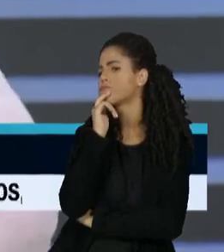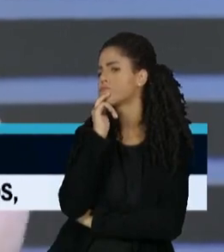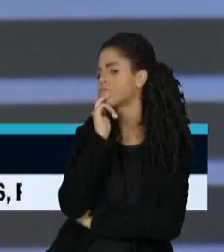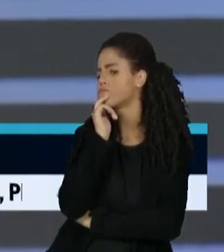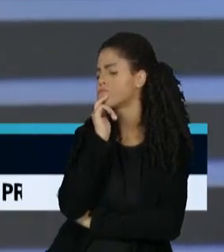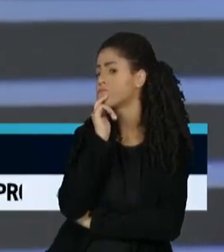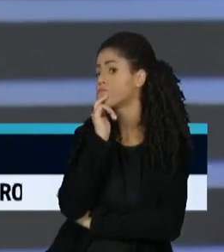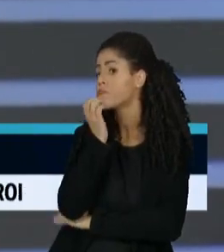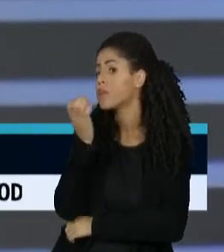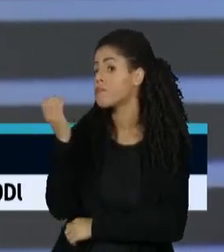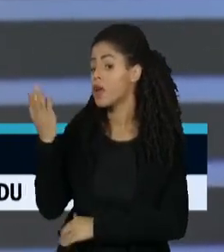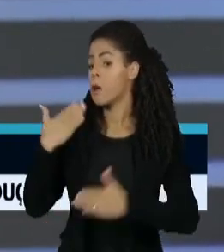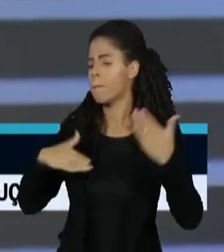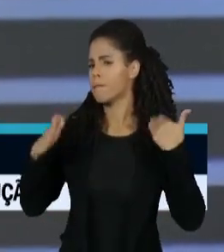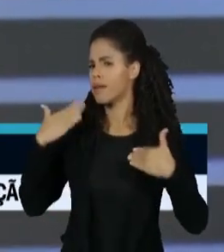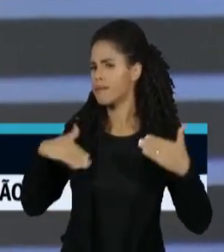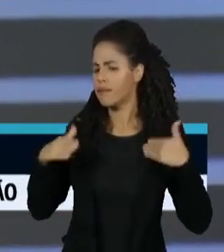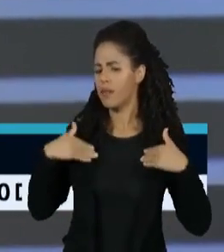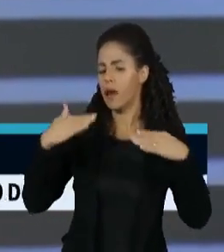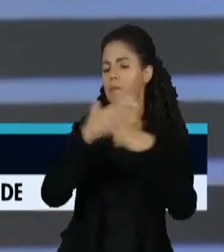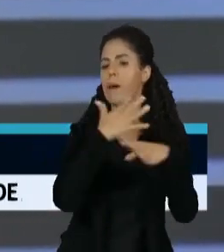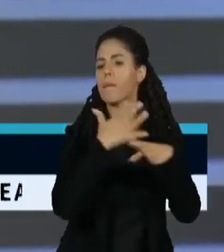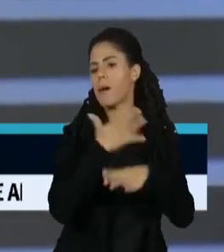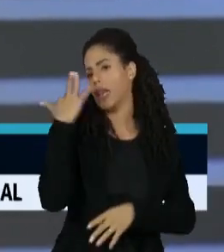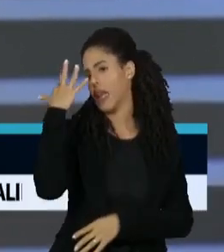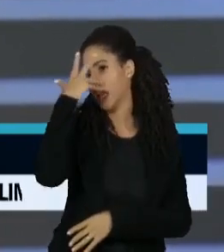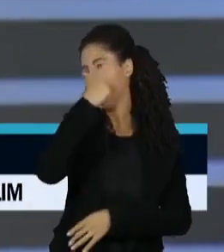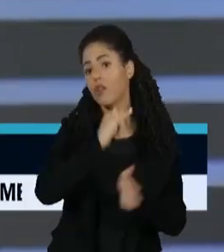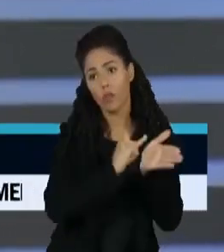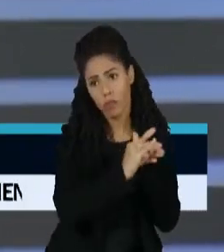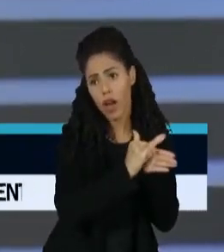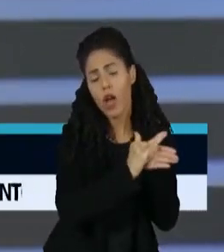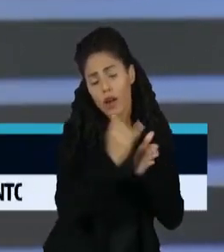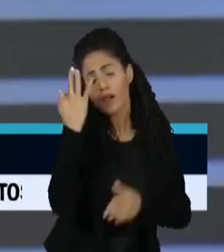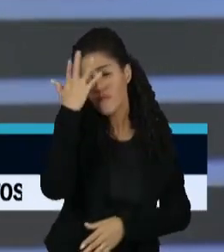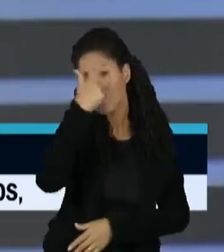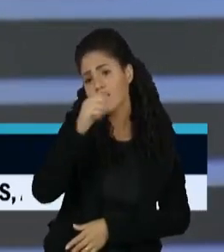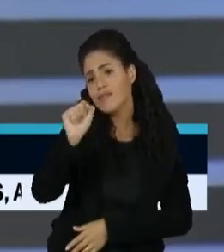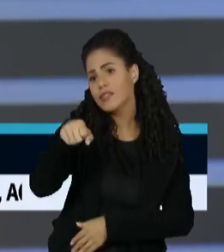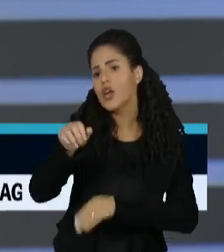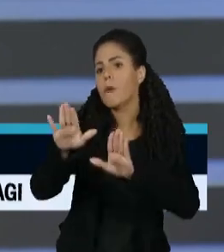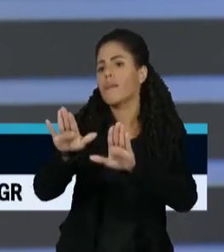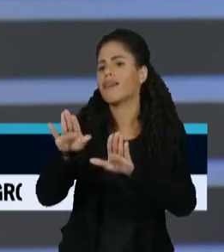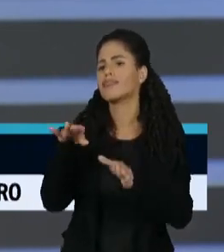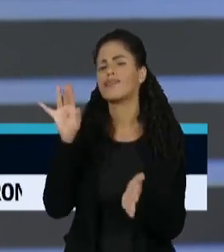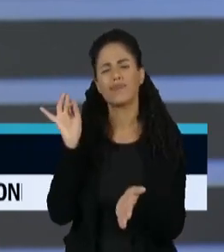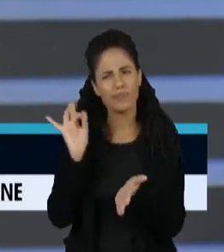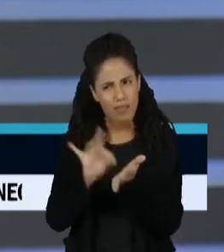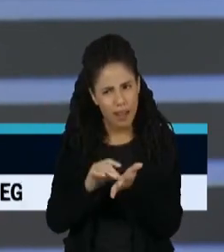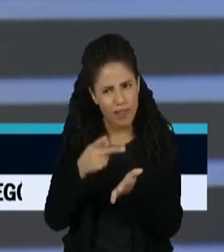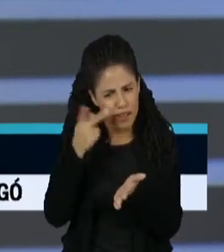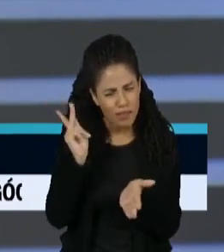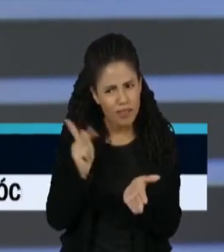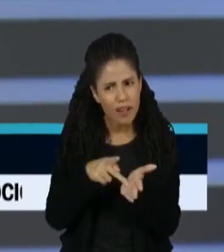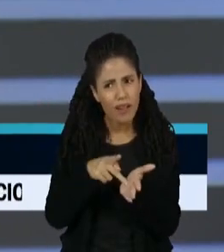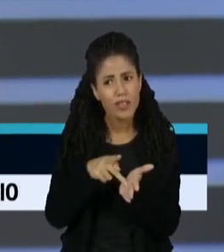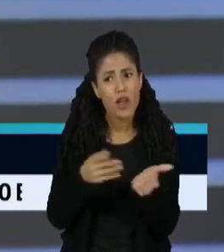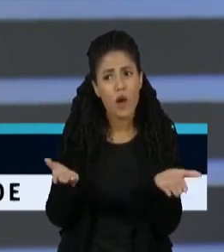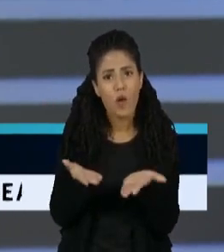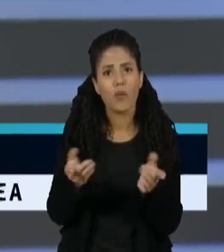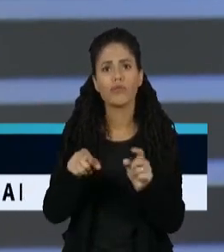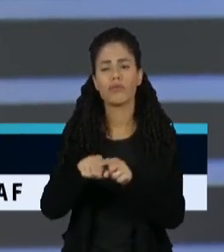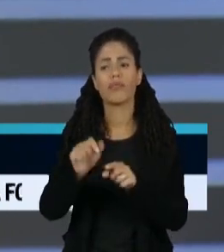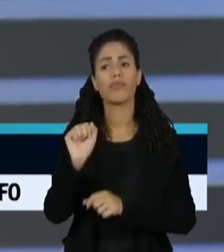para passear por essa cidade que é linda, que todo mundo quer ir. Mas realmente nós temos hoje no